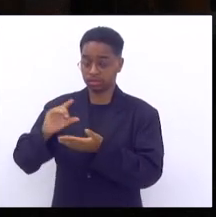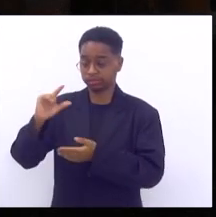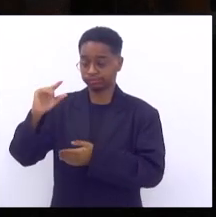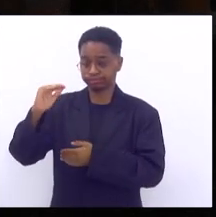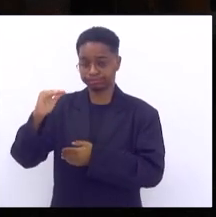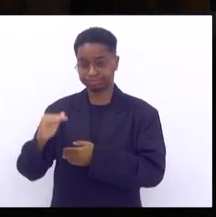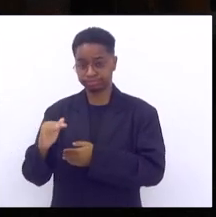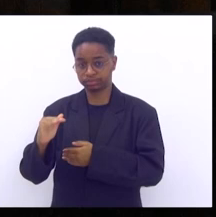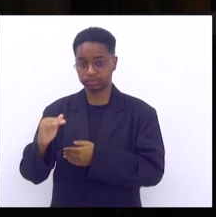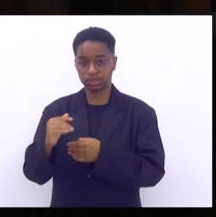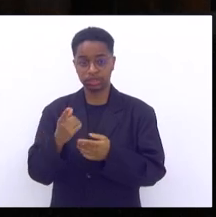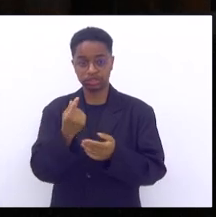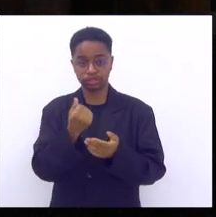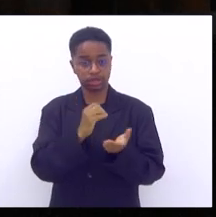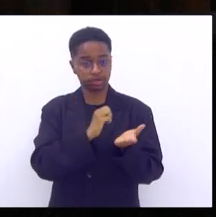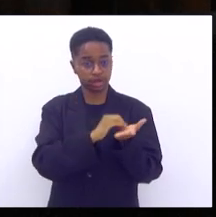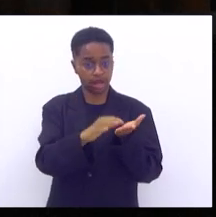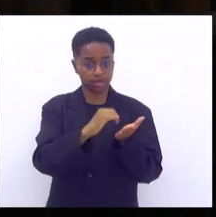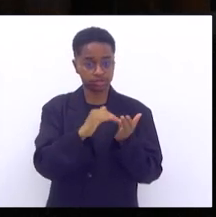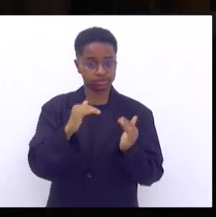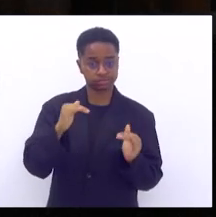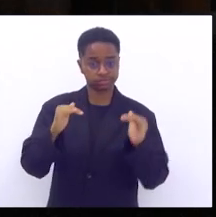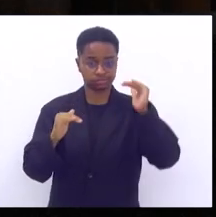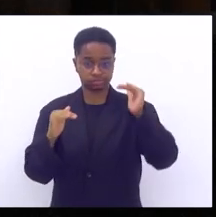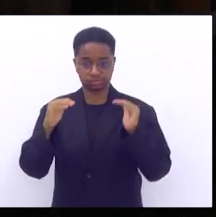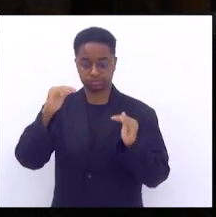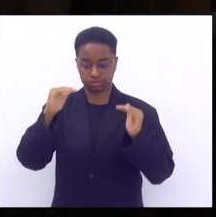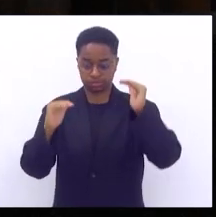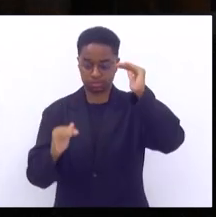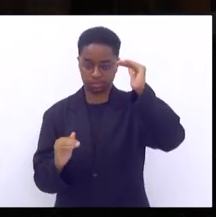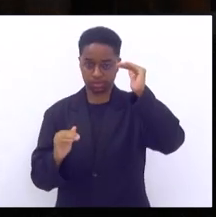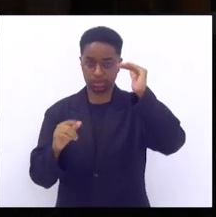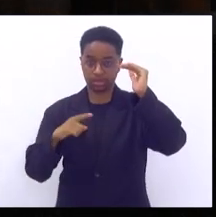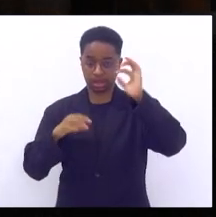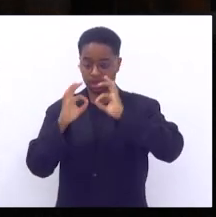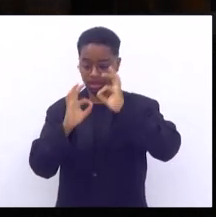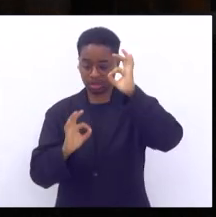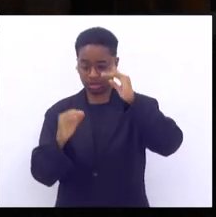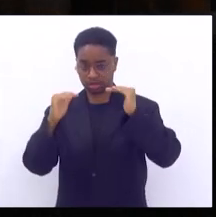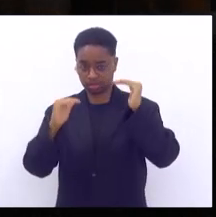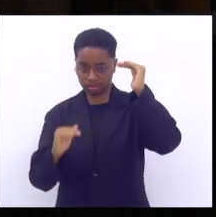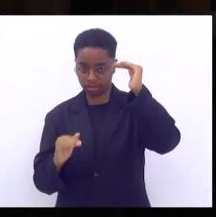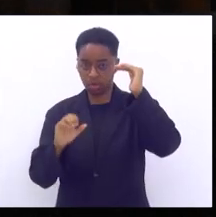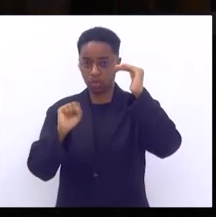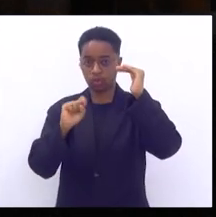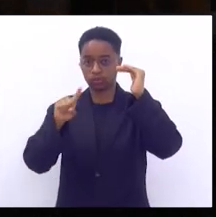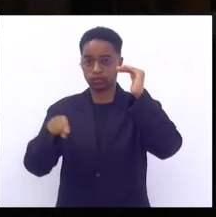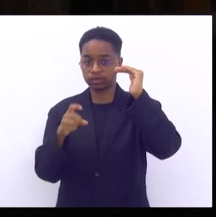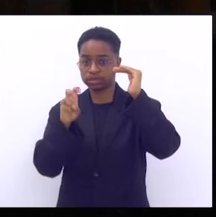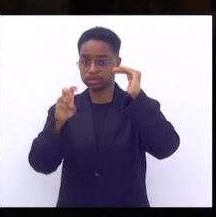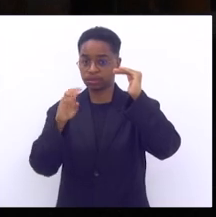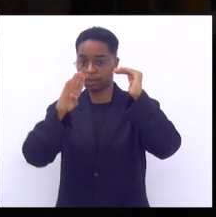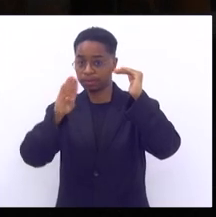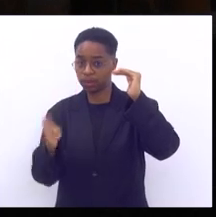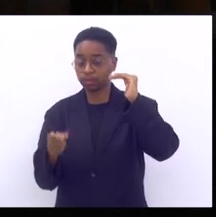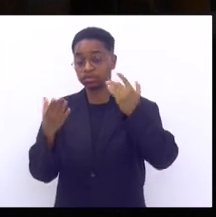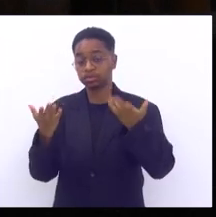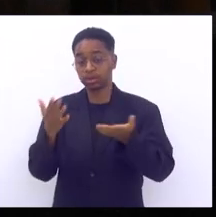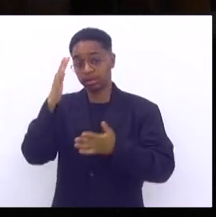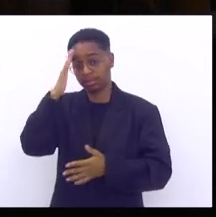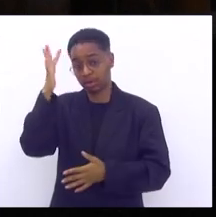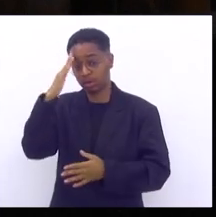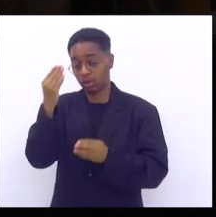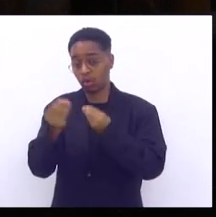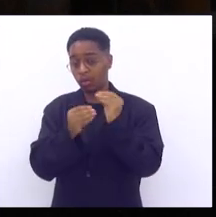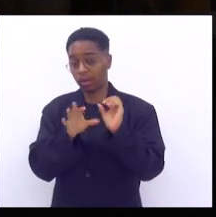que as despesas em 8,5 bilhões de reais. Imagine, senhor presidente, a crise da